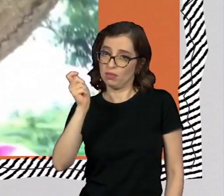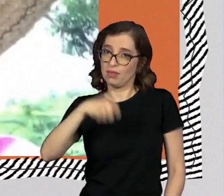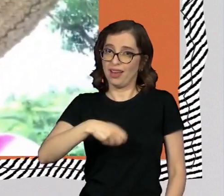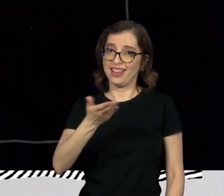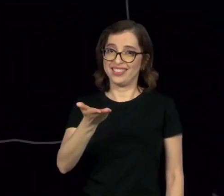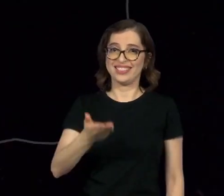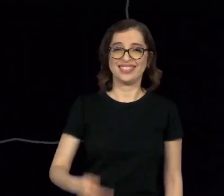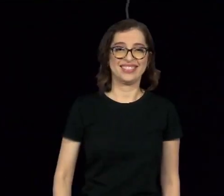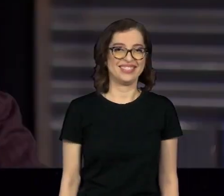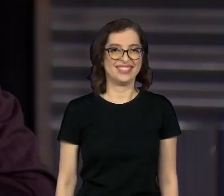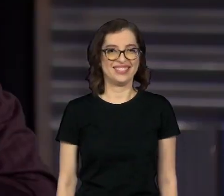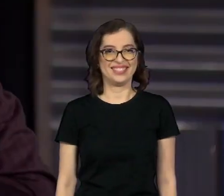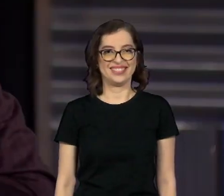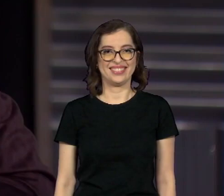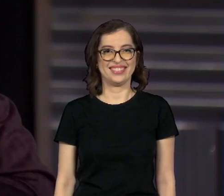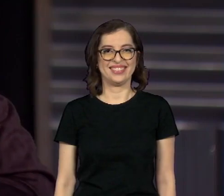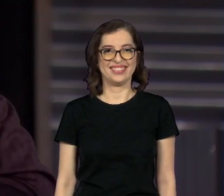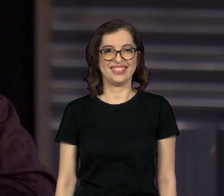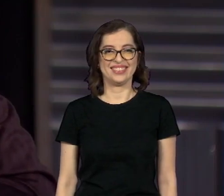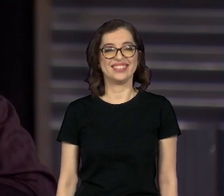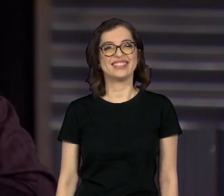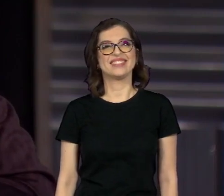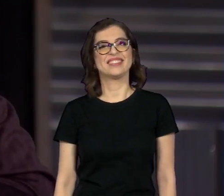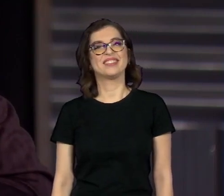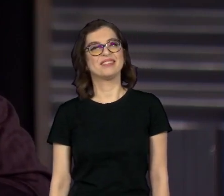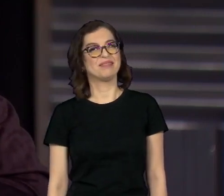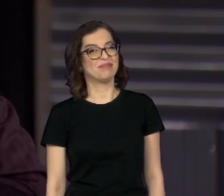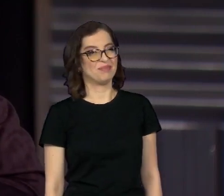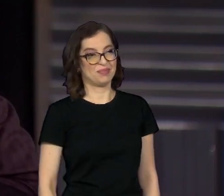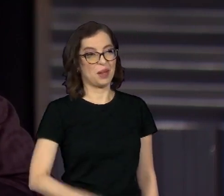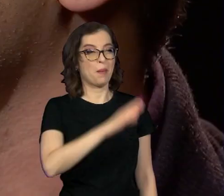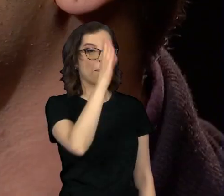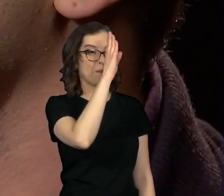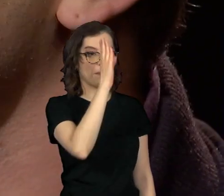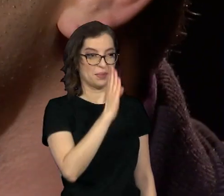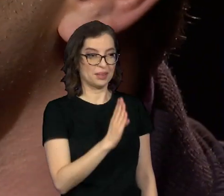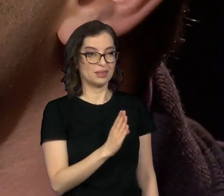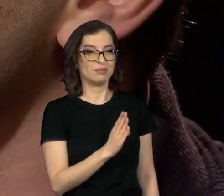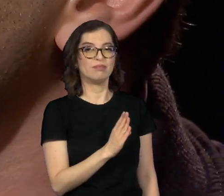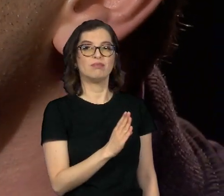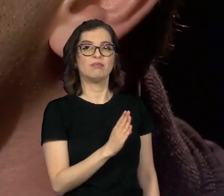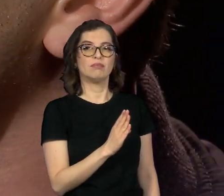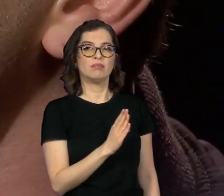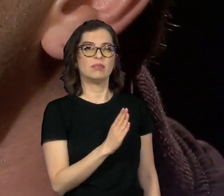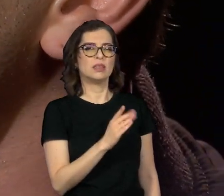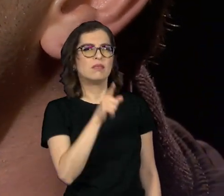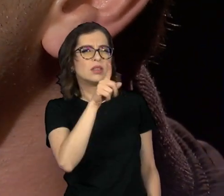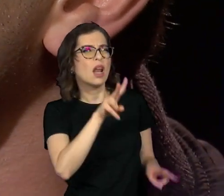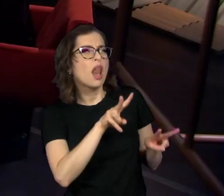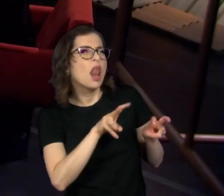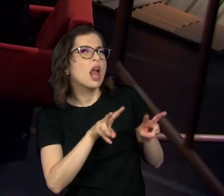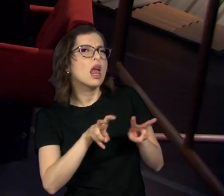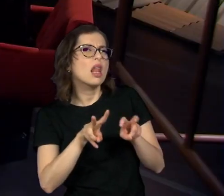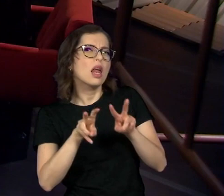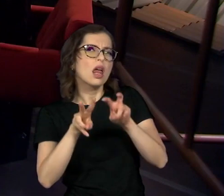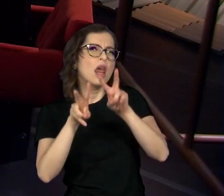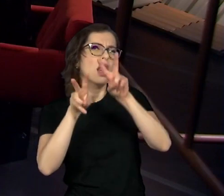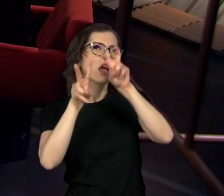É muito bom. E o que é o tal do Brasil profundo, Itamar? Esse Brasil profundo é uma coisa que